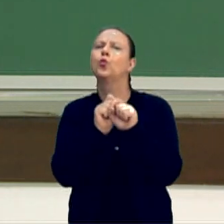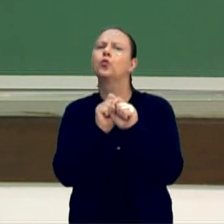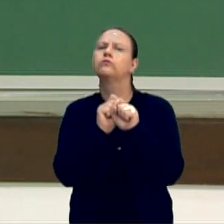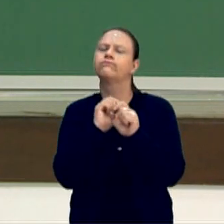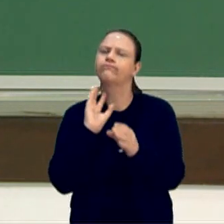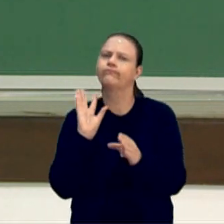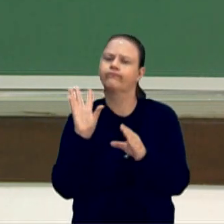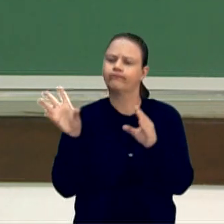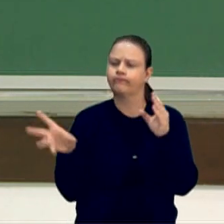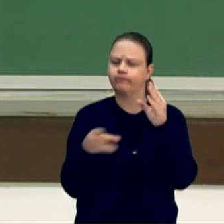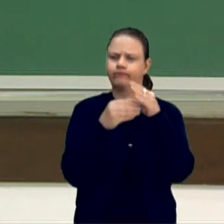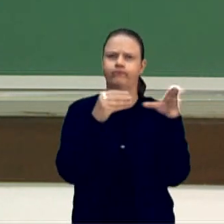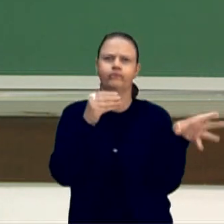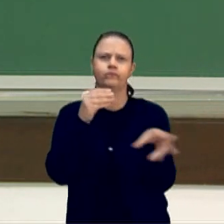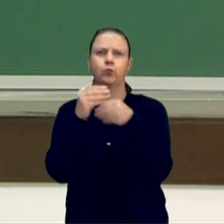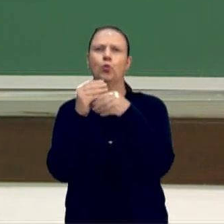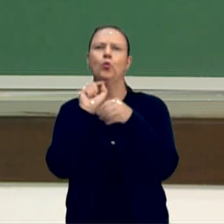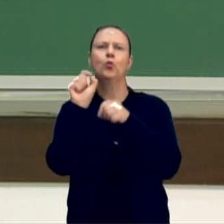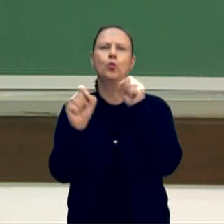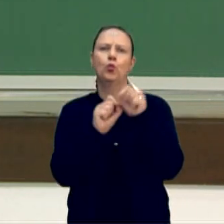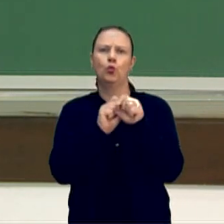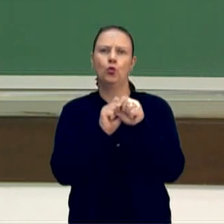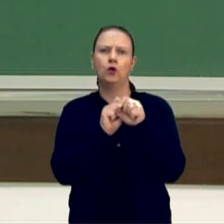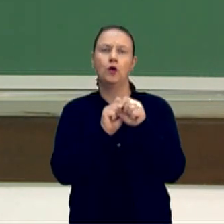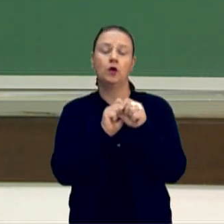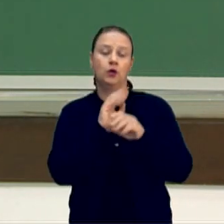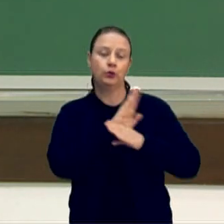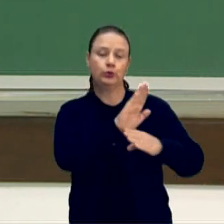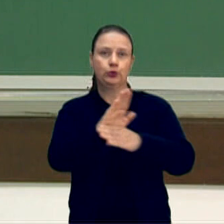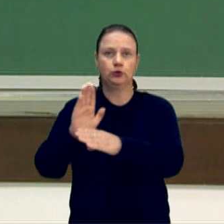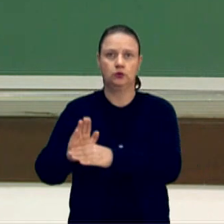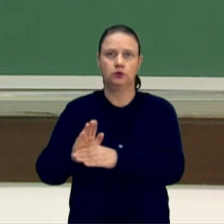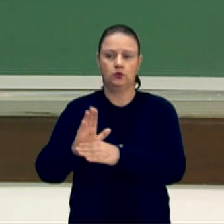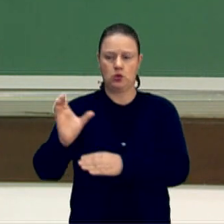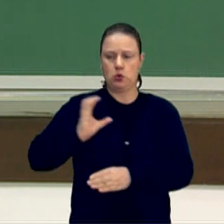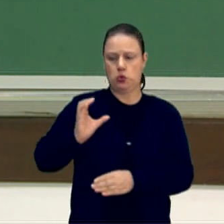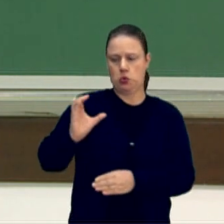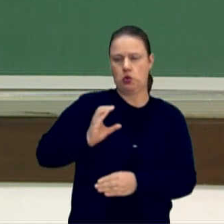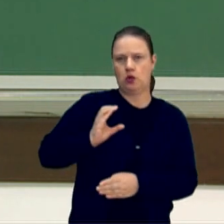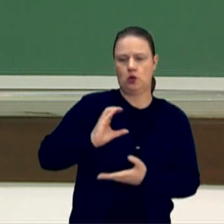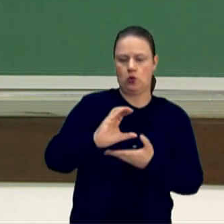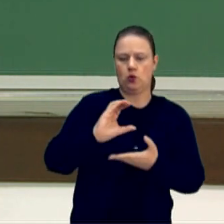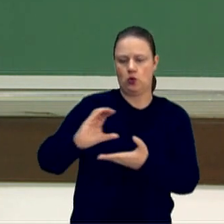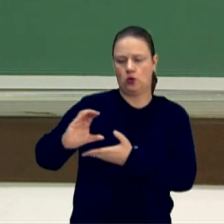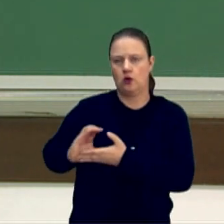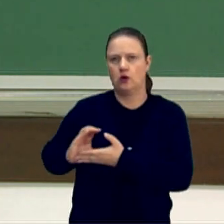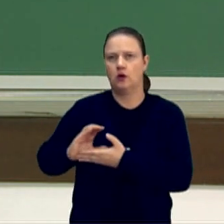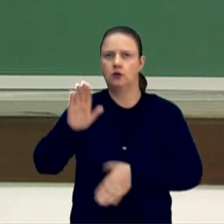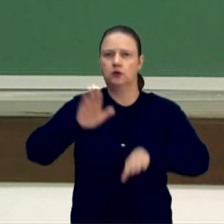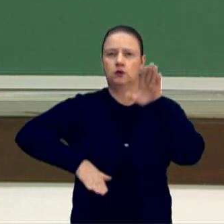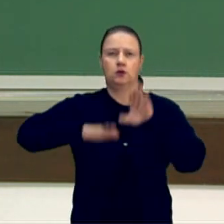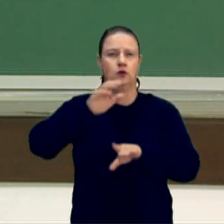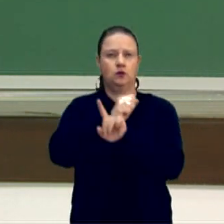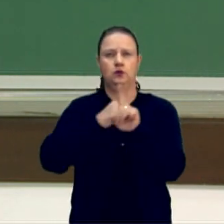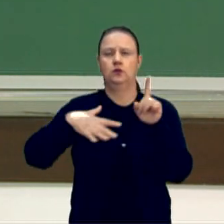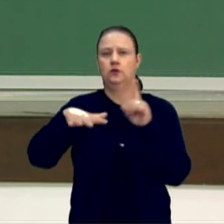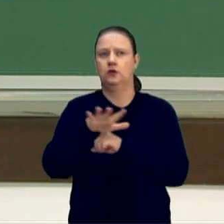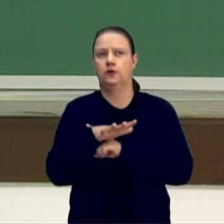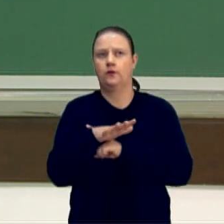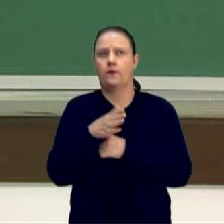aí uma concentração da renda e uma desigualdade social. Ok? Na próxima aula, a gente